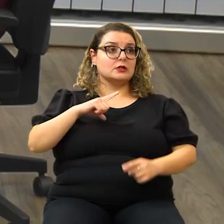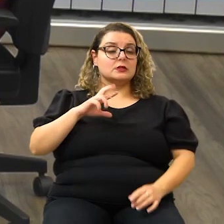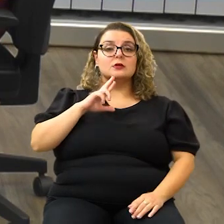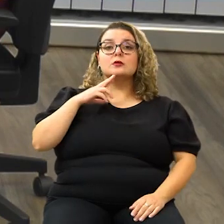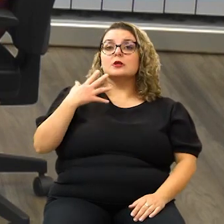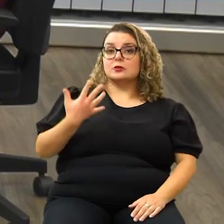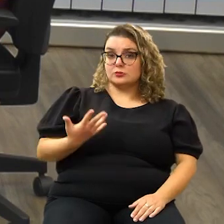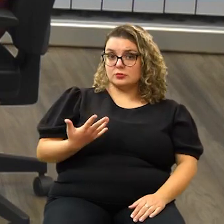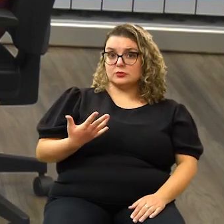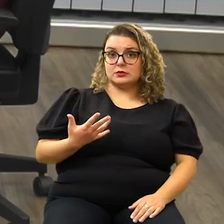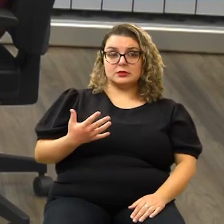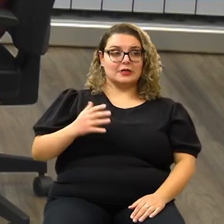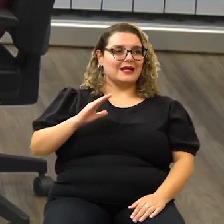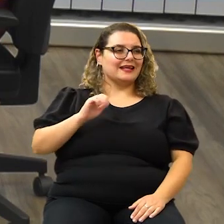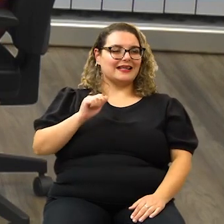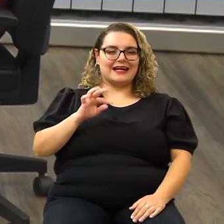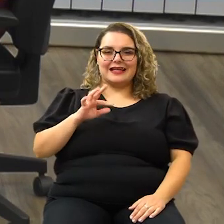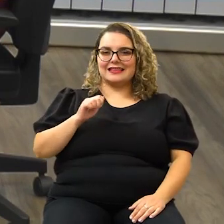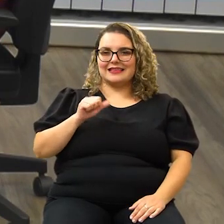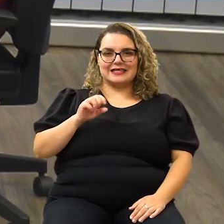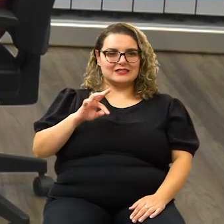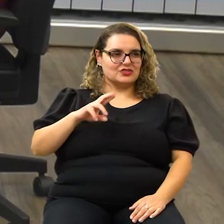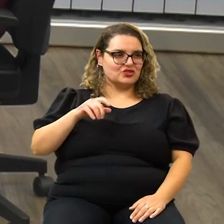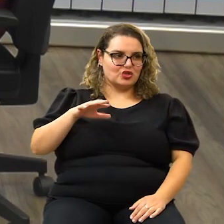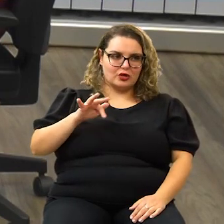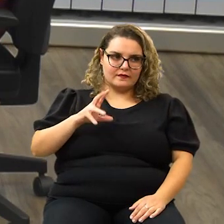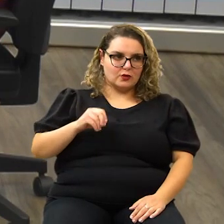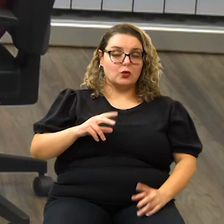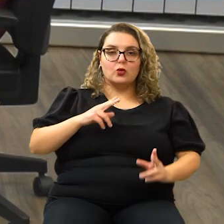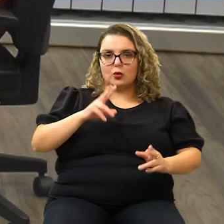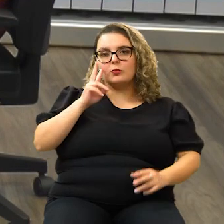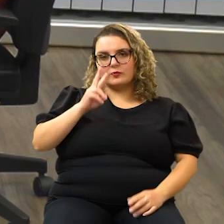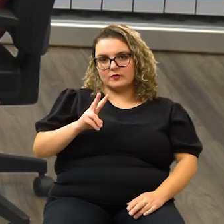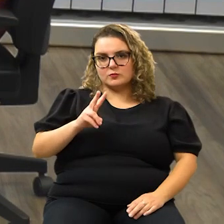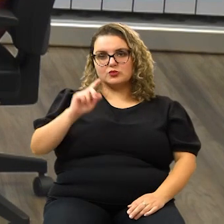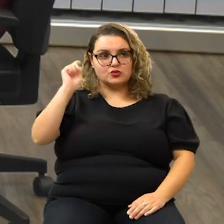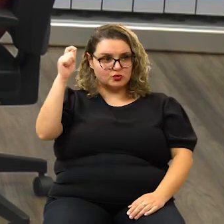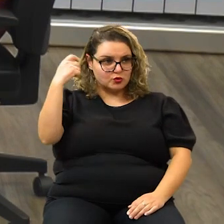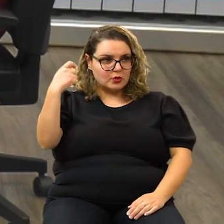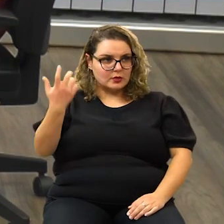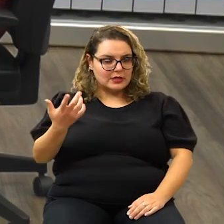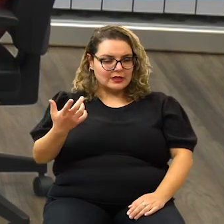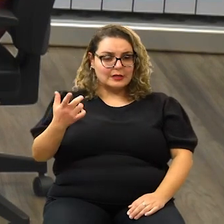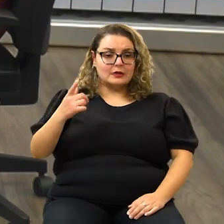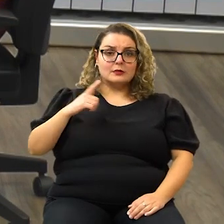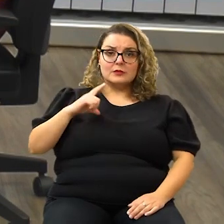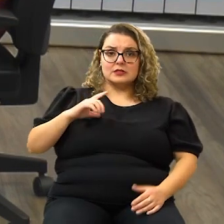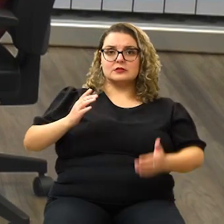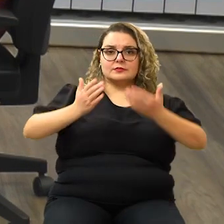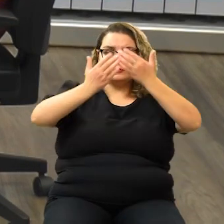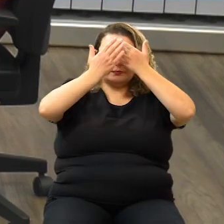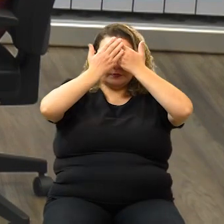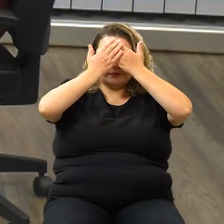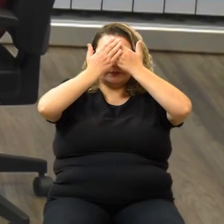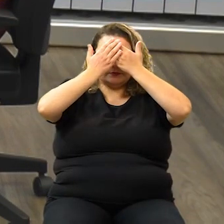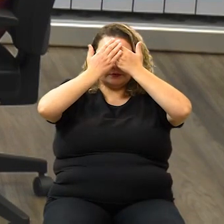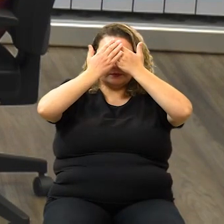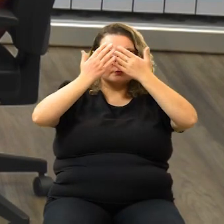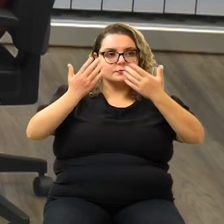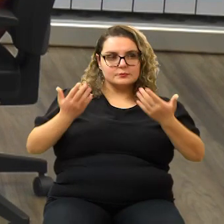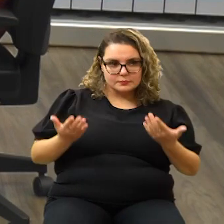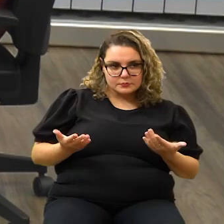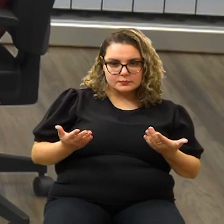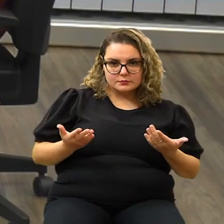um resultado catastrófico, que é como nós vimos lá no Rio Grande do Sul. Mas tem aí o negacionismo. Vamos